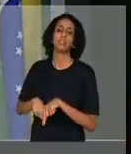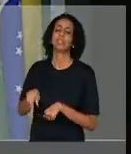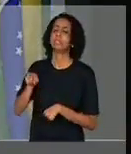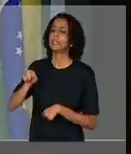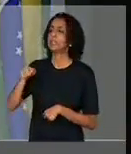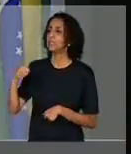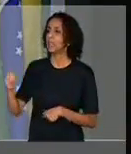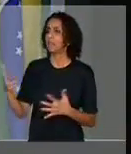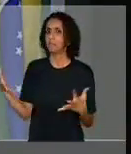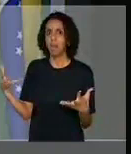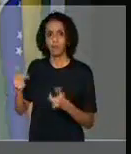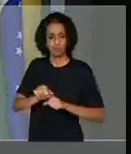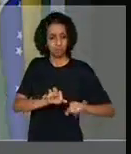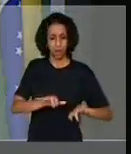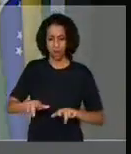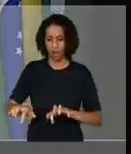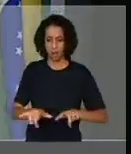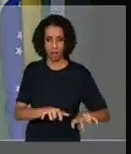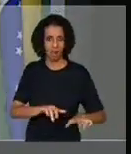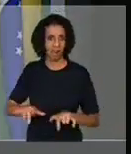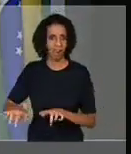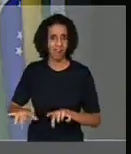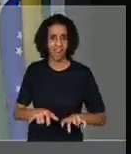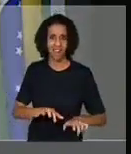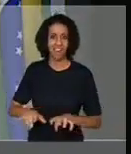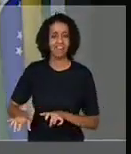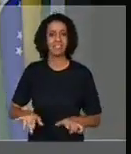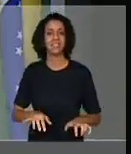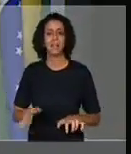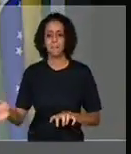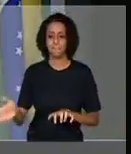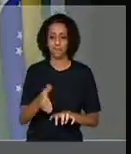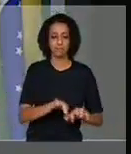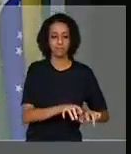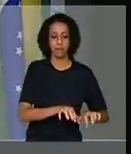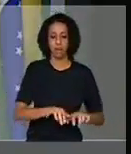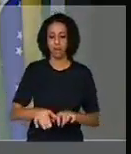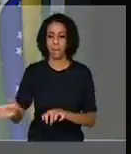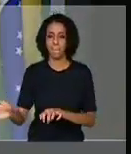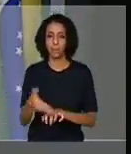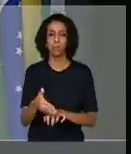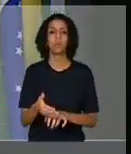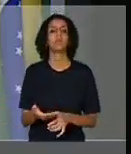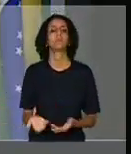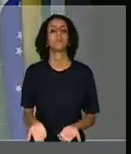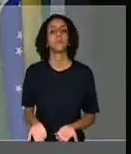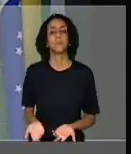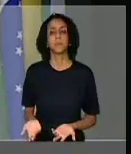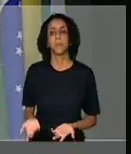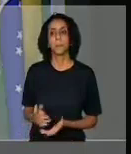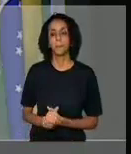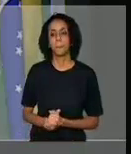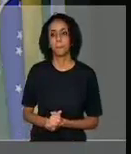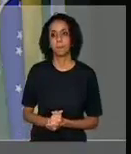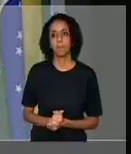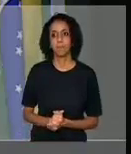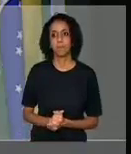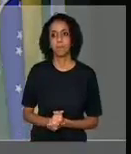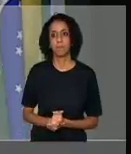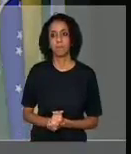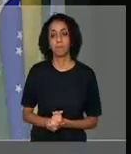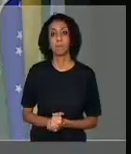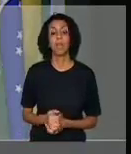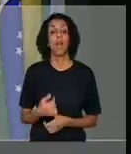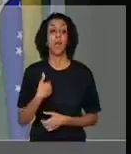uma maestria na datilografia, nas seleções, e ficamos brigando com o presidente da casa, ou com o secretário da